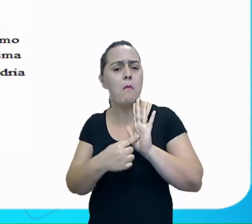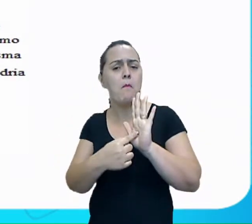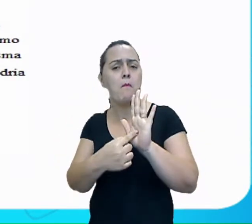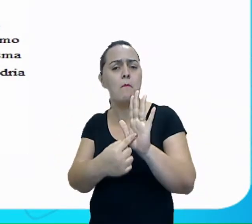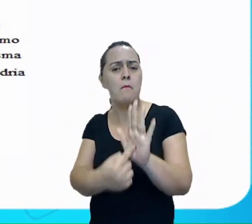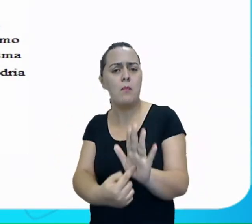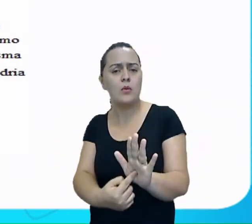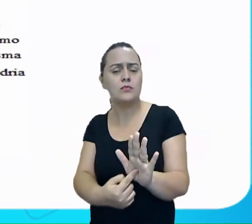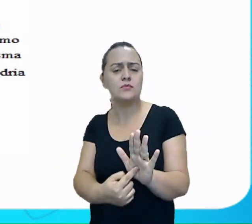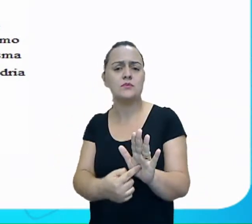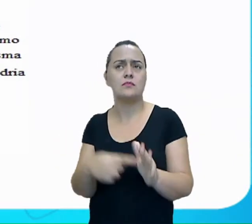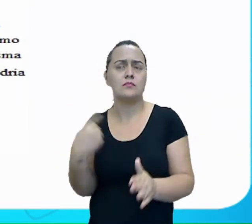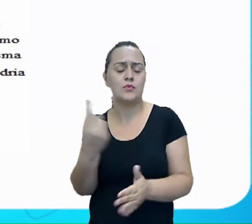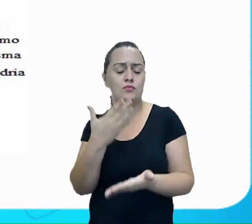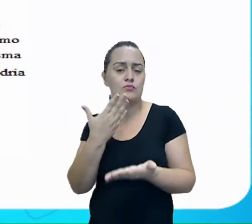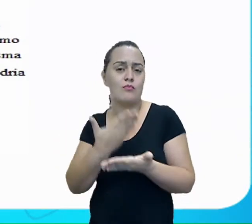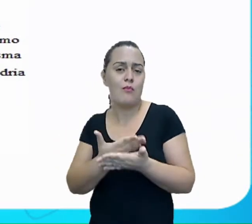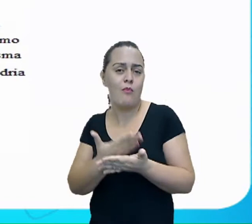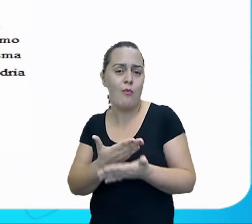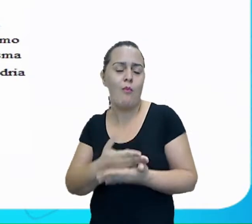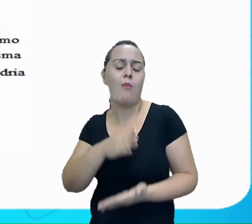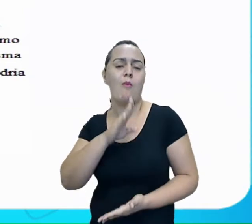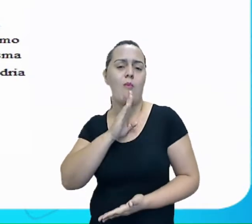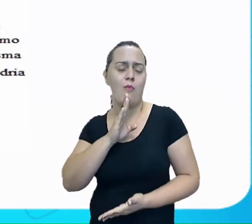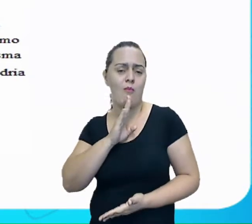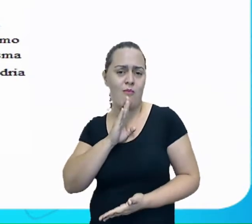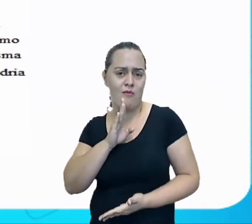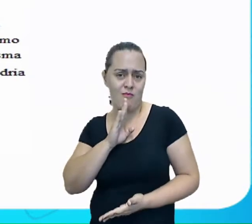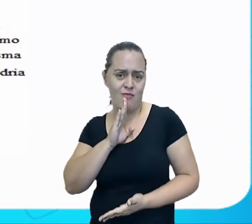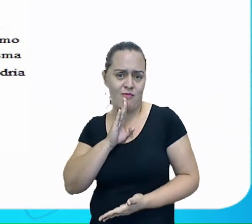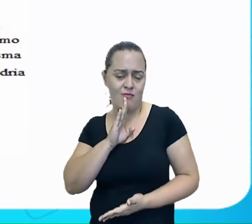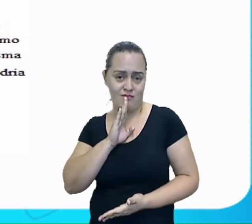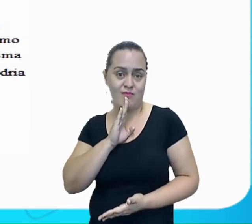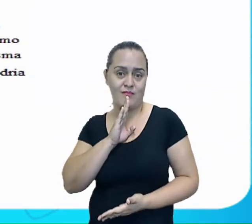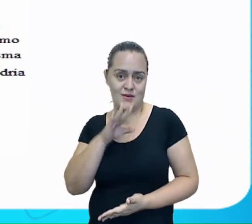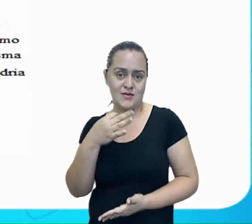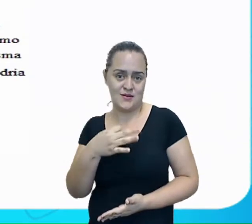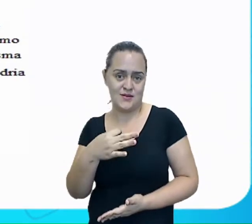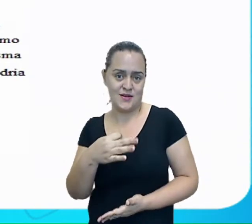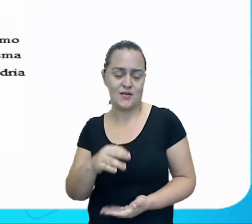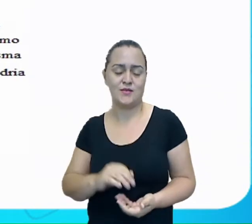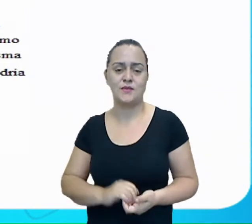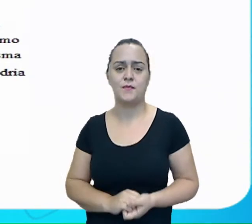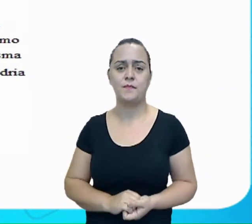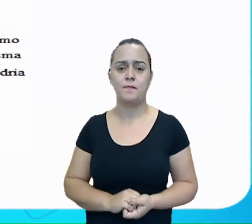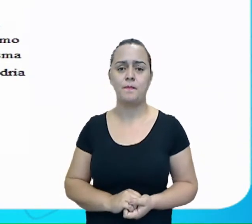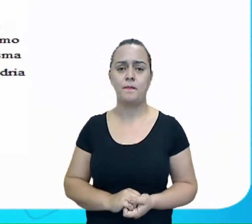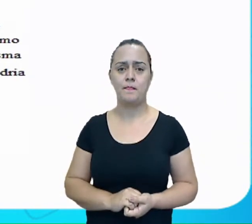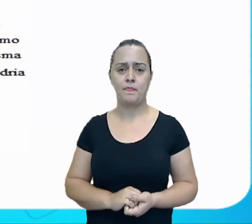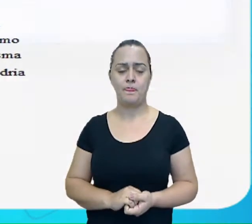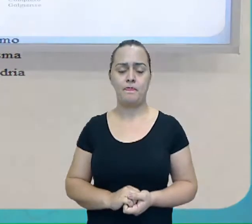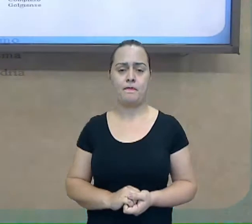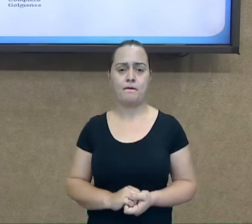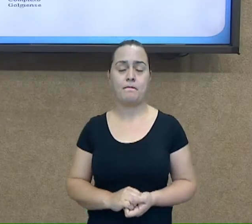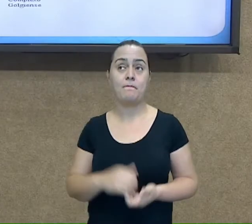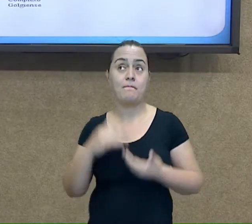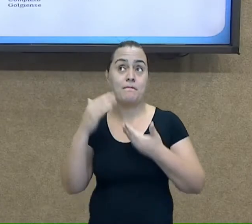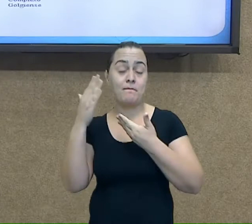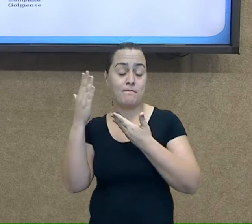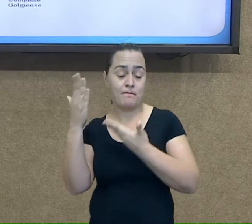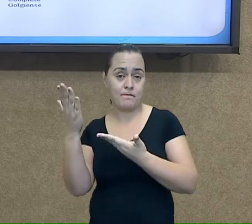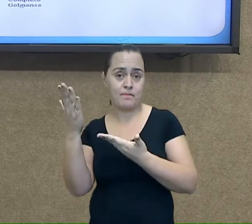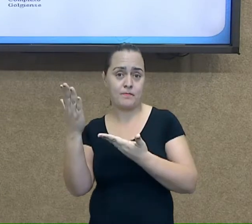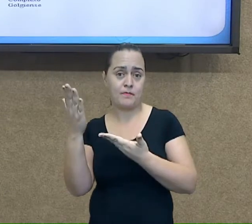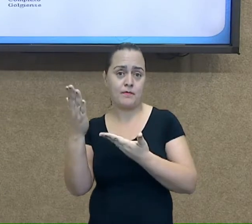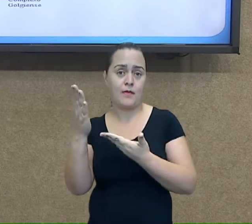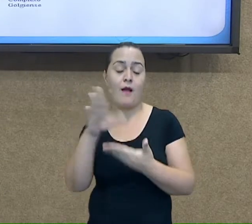poder estudar, conhecer. As nossas células não têm esta perfeita